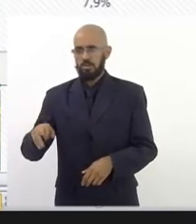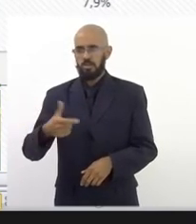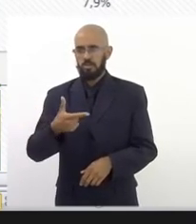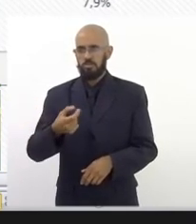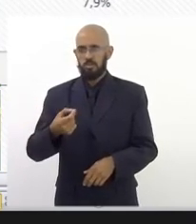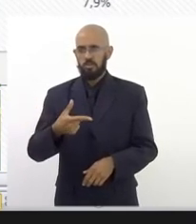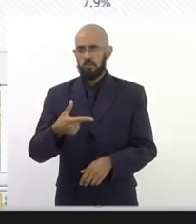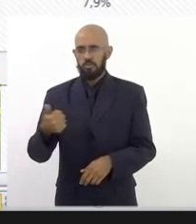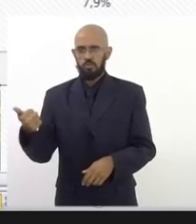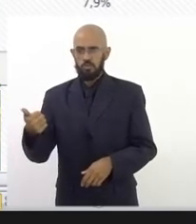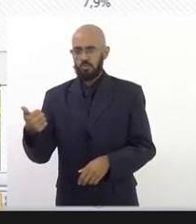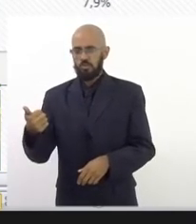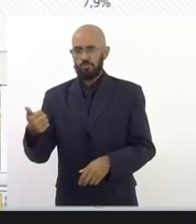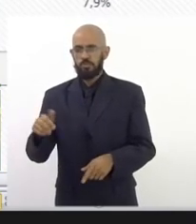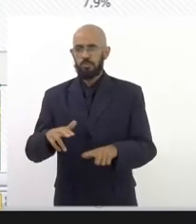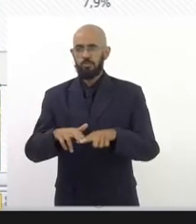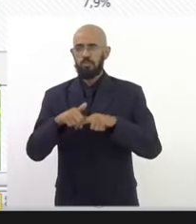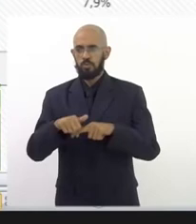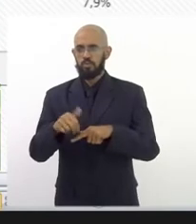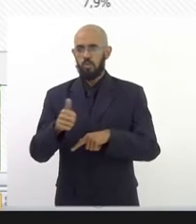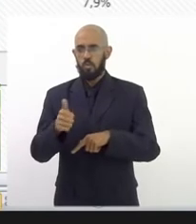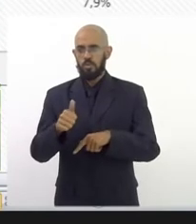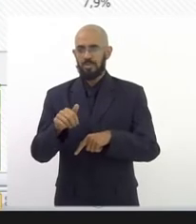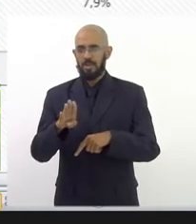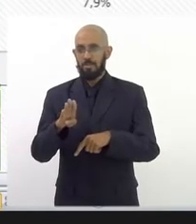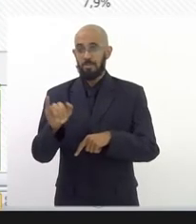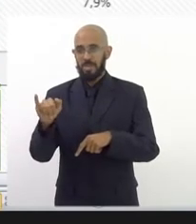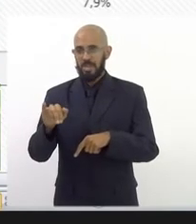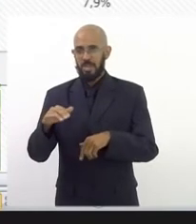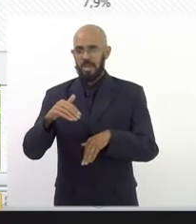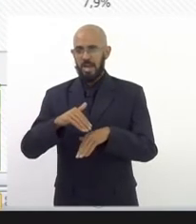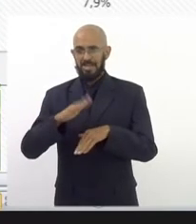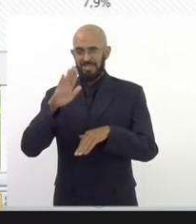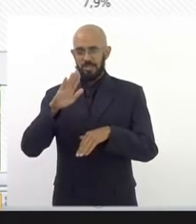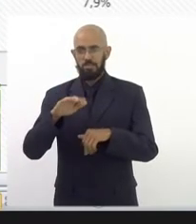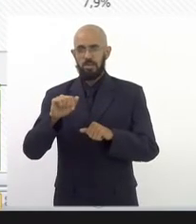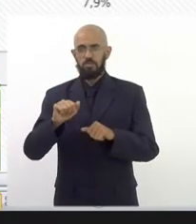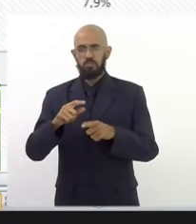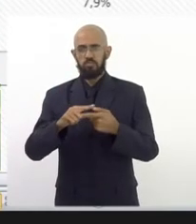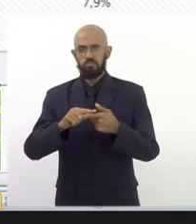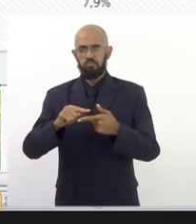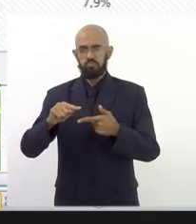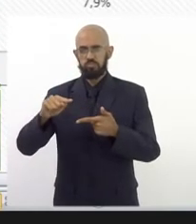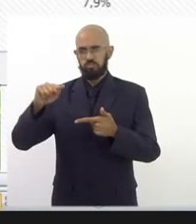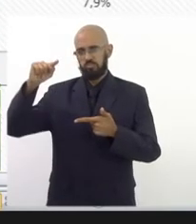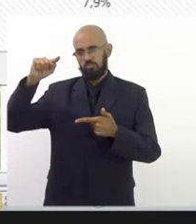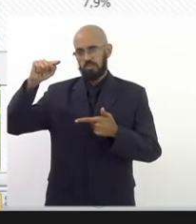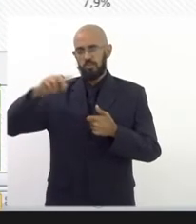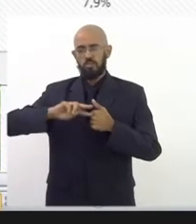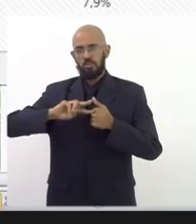21, né? Portanto, 11 bi acima, crescimento exponencial. Fruto, obviamente, tem boa parte aí que